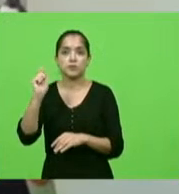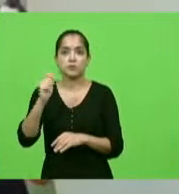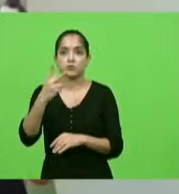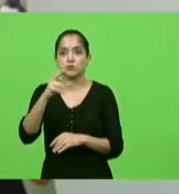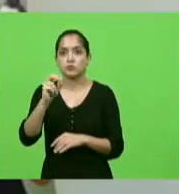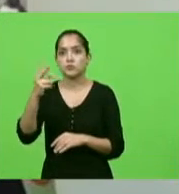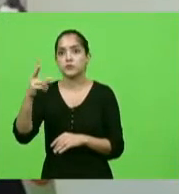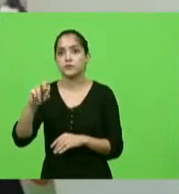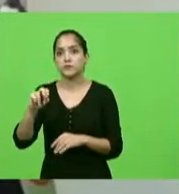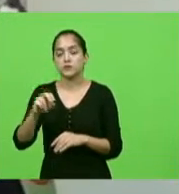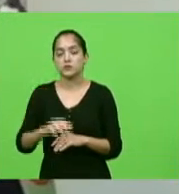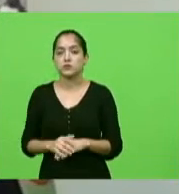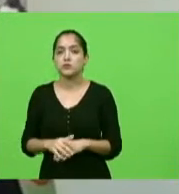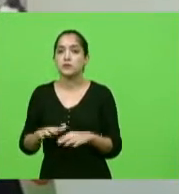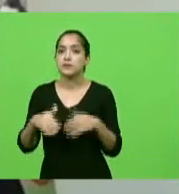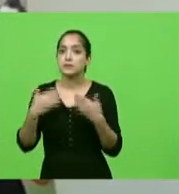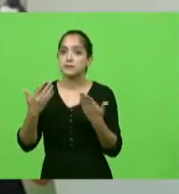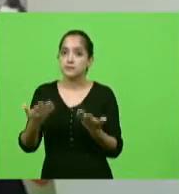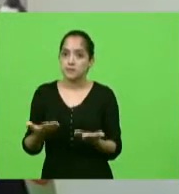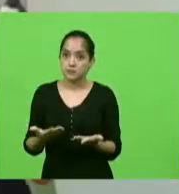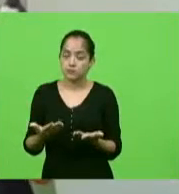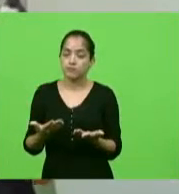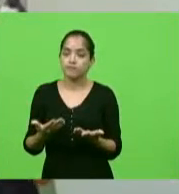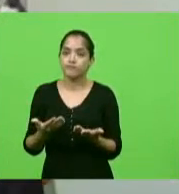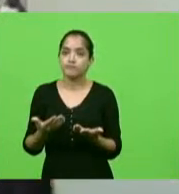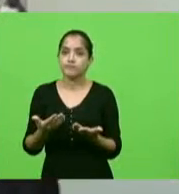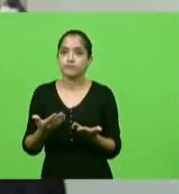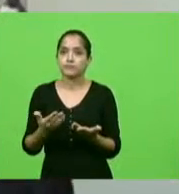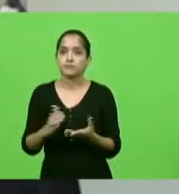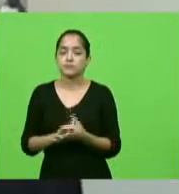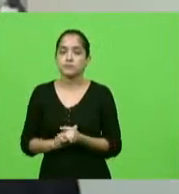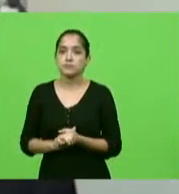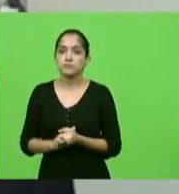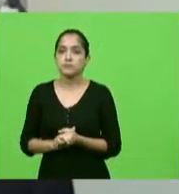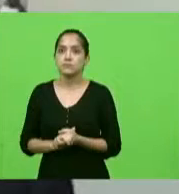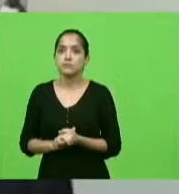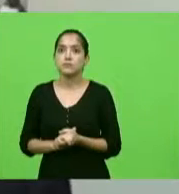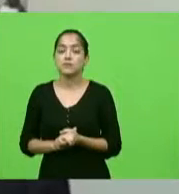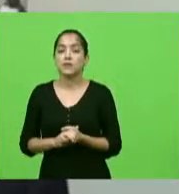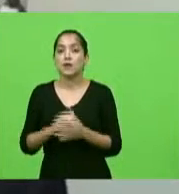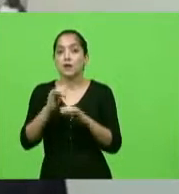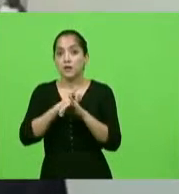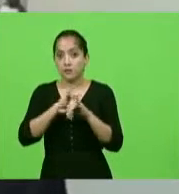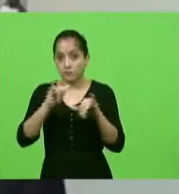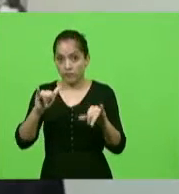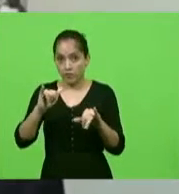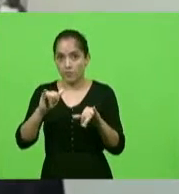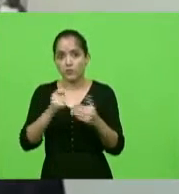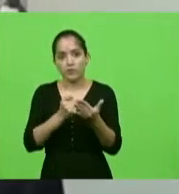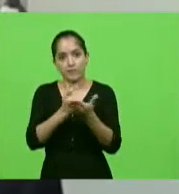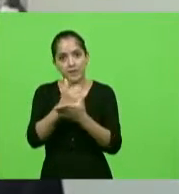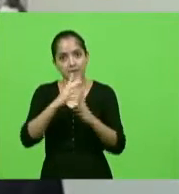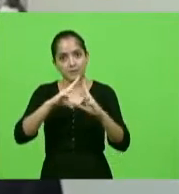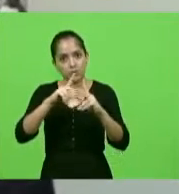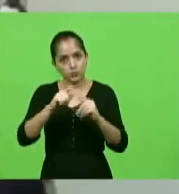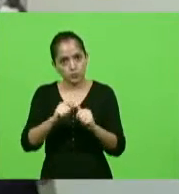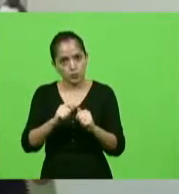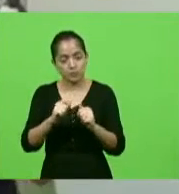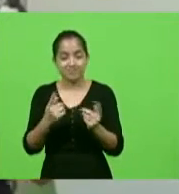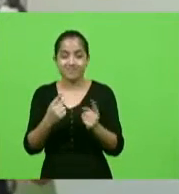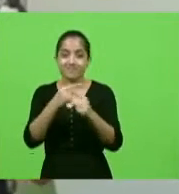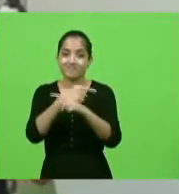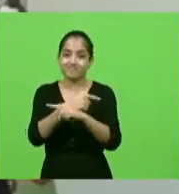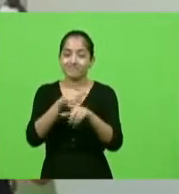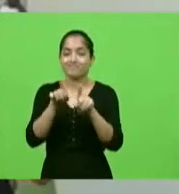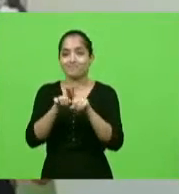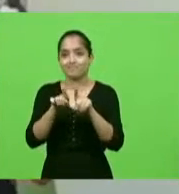de abril de 2020. Portanto, a peça seminal informa que houve liquidação, ou seja, é contraditório